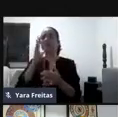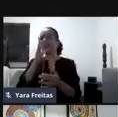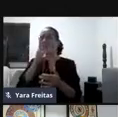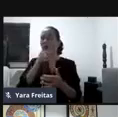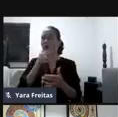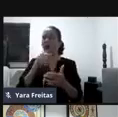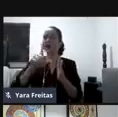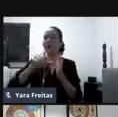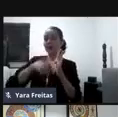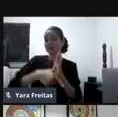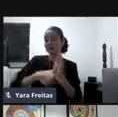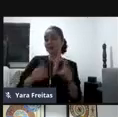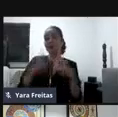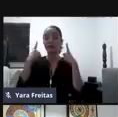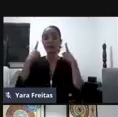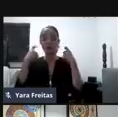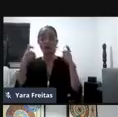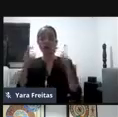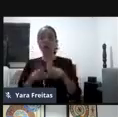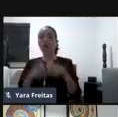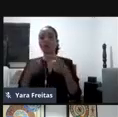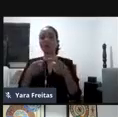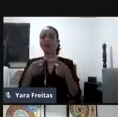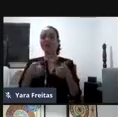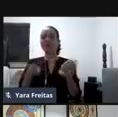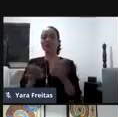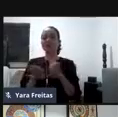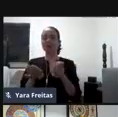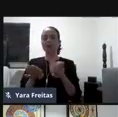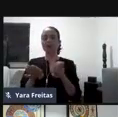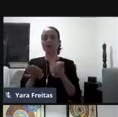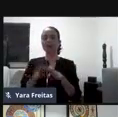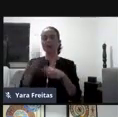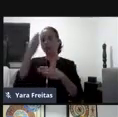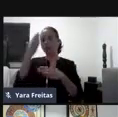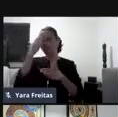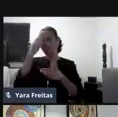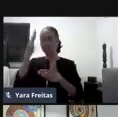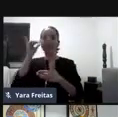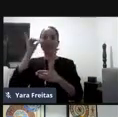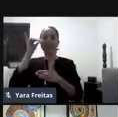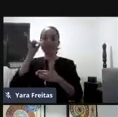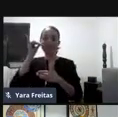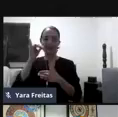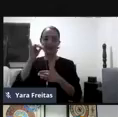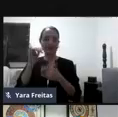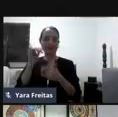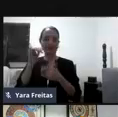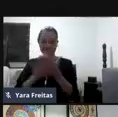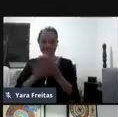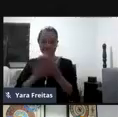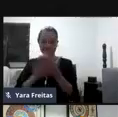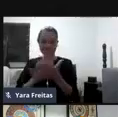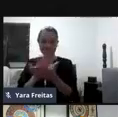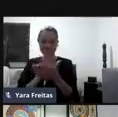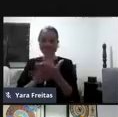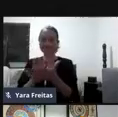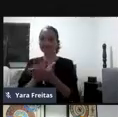do som, né? Gostaria de agradecer muito a presença da Yara, que está aqui mais uma vez,